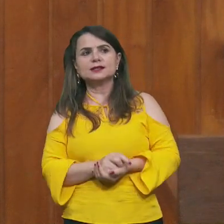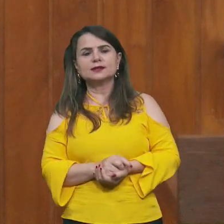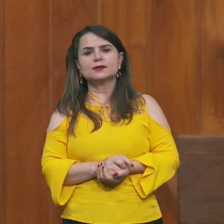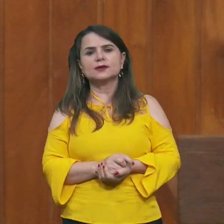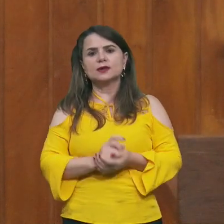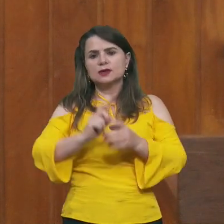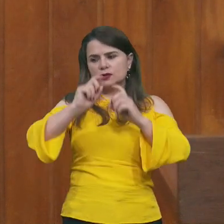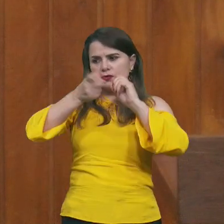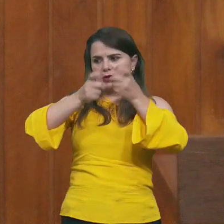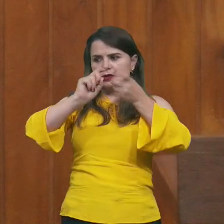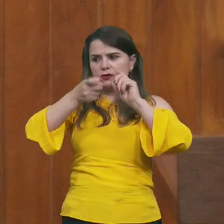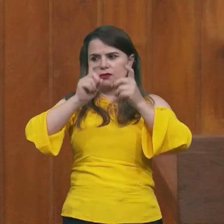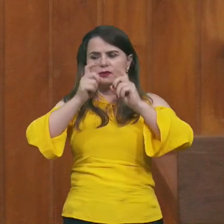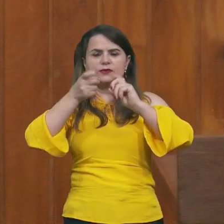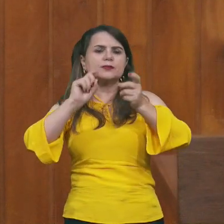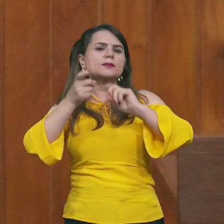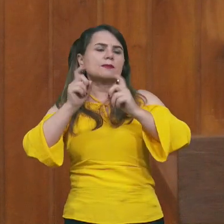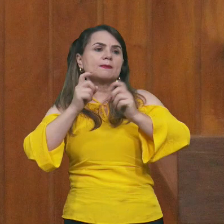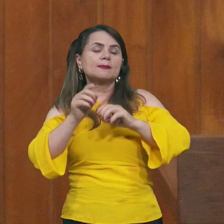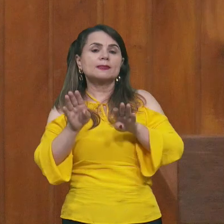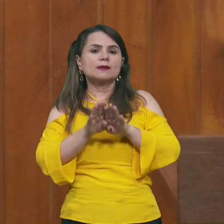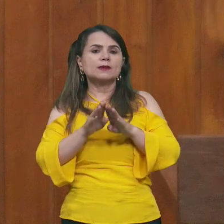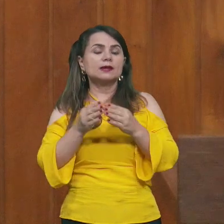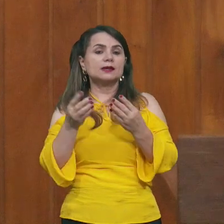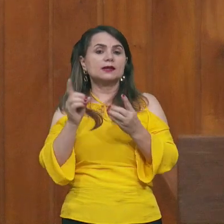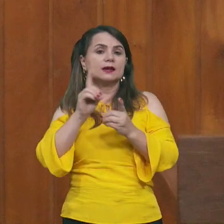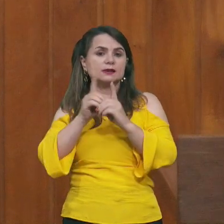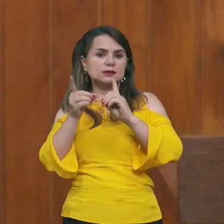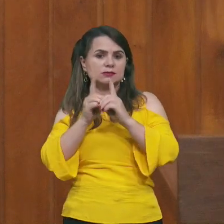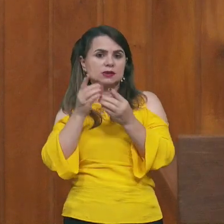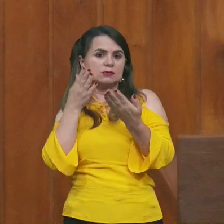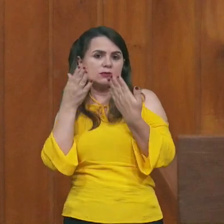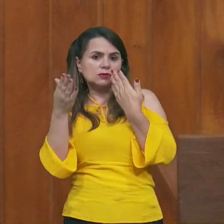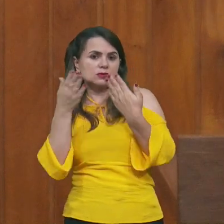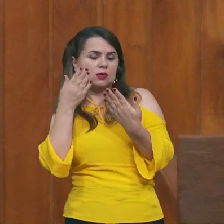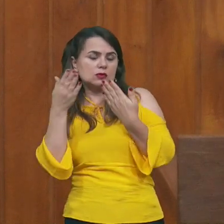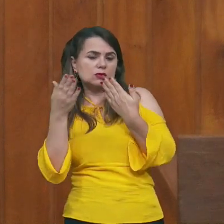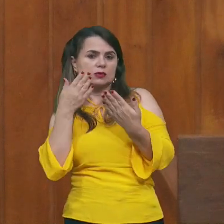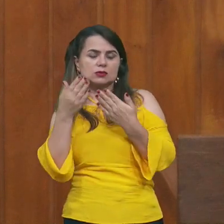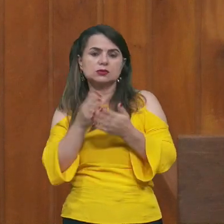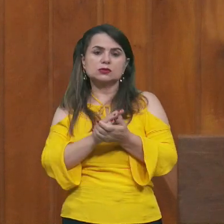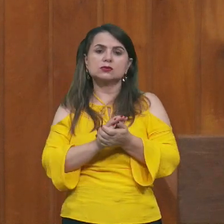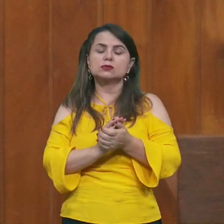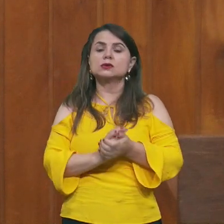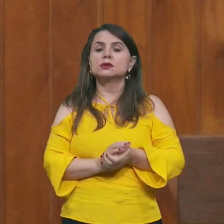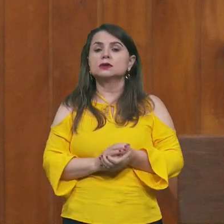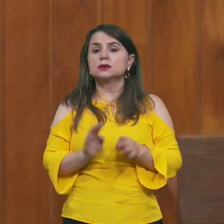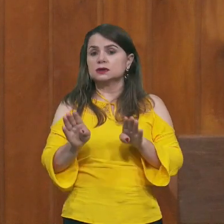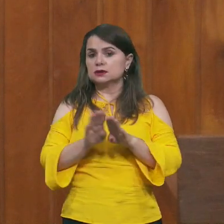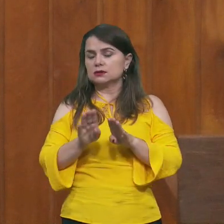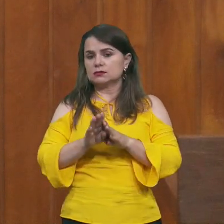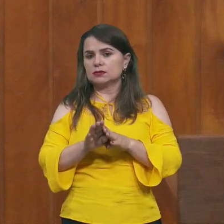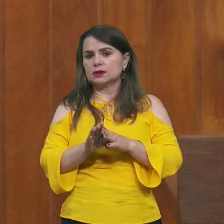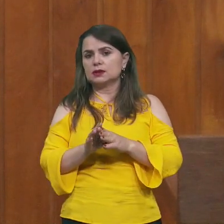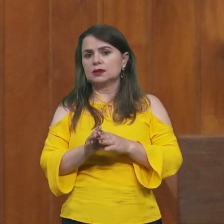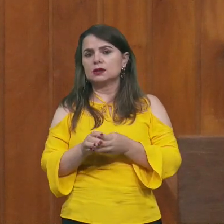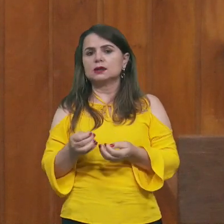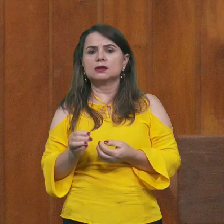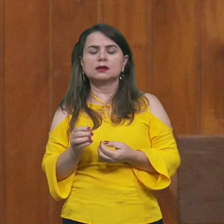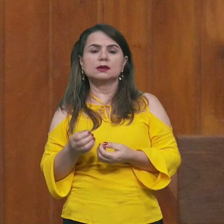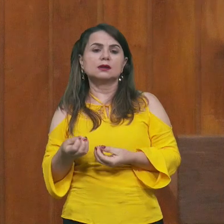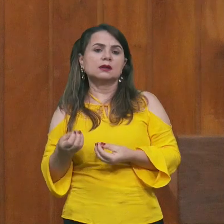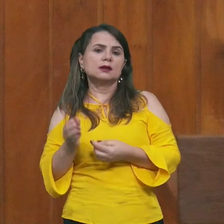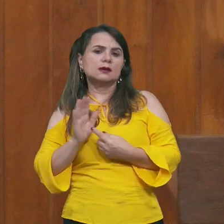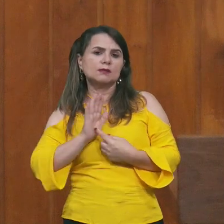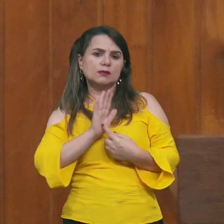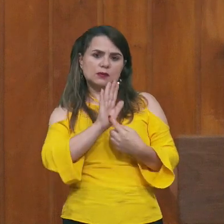banheiros, salas para atendimento psicológico, social e jurídico, além do encaminhamento para empreendedorismo, trabalho e